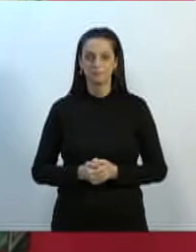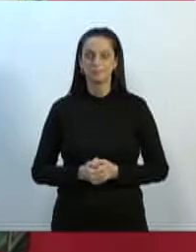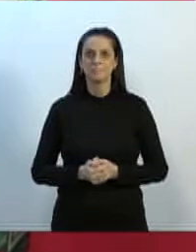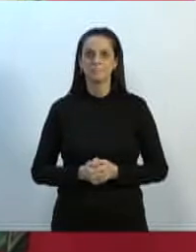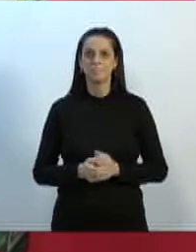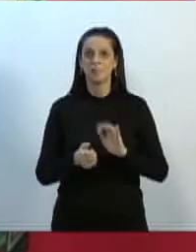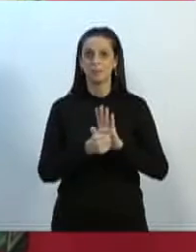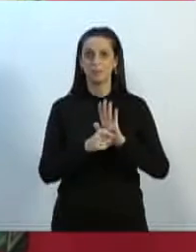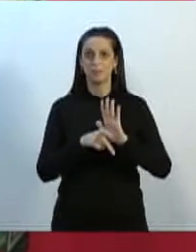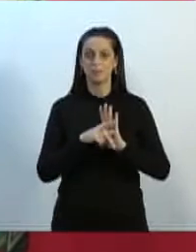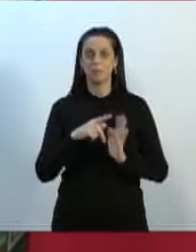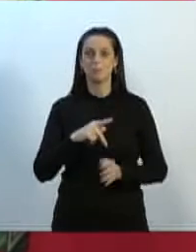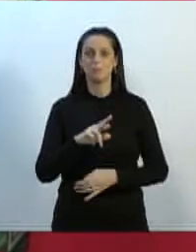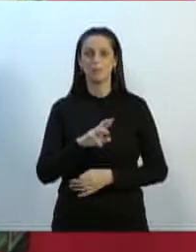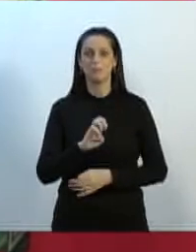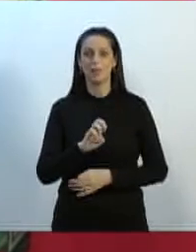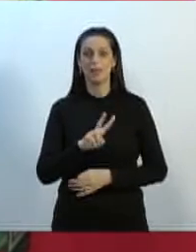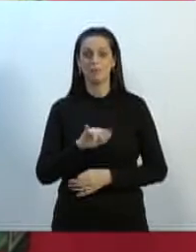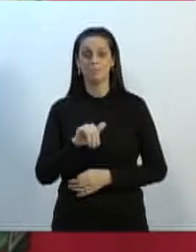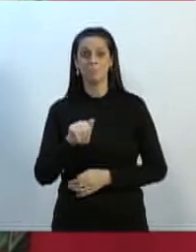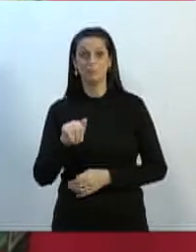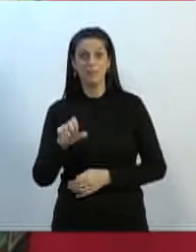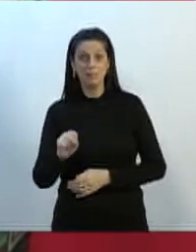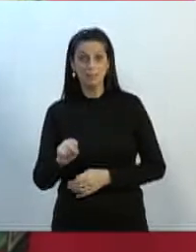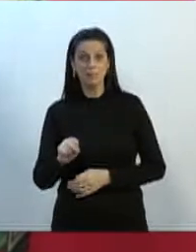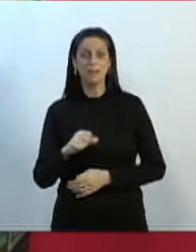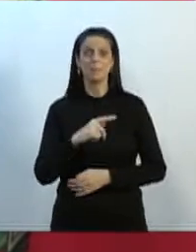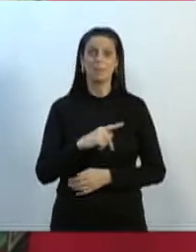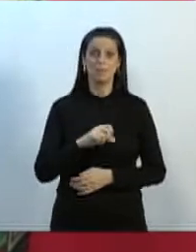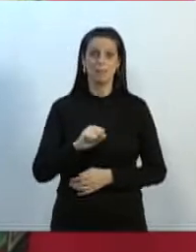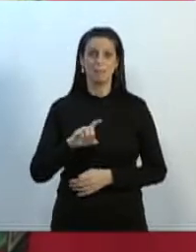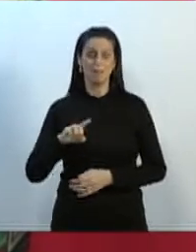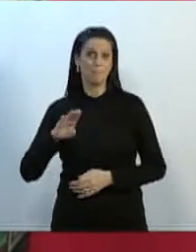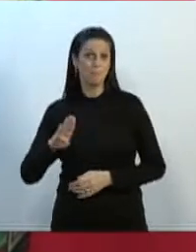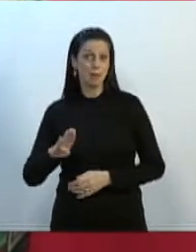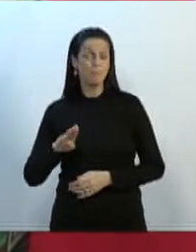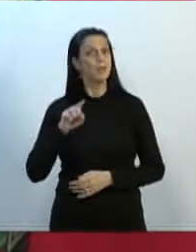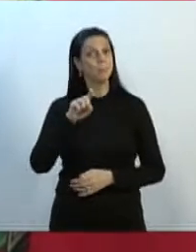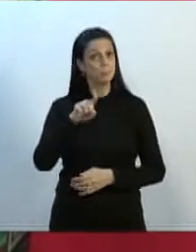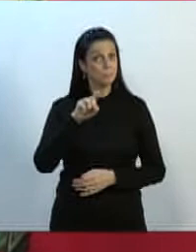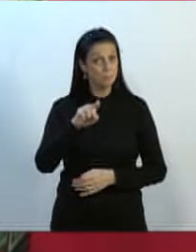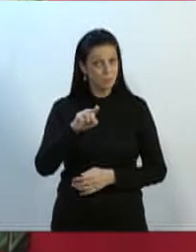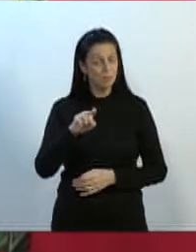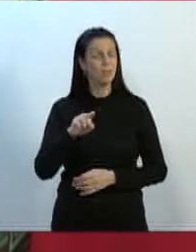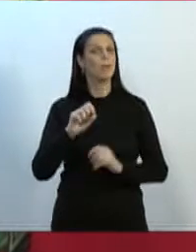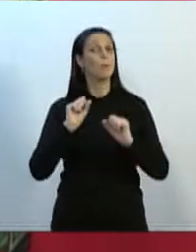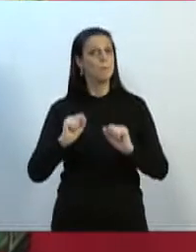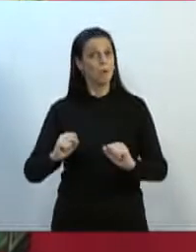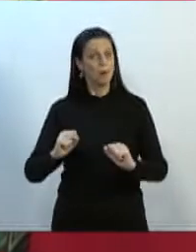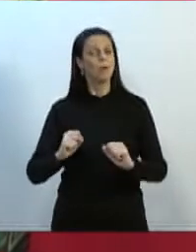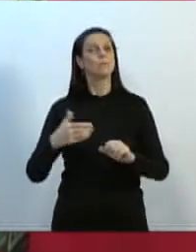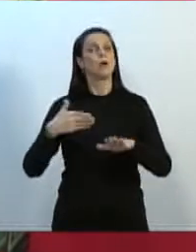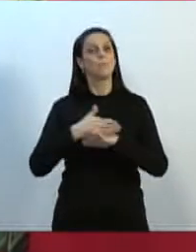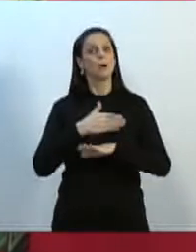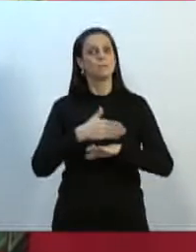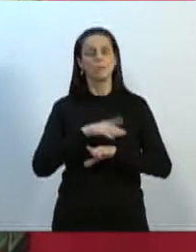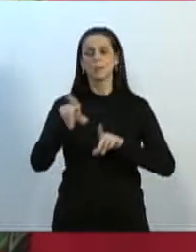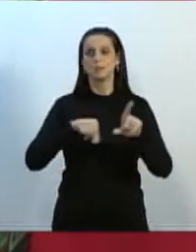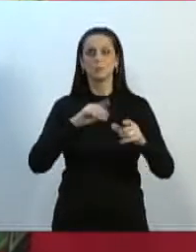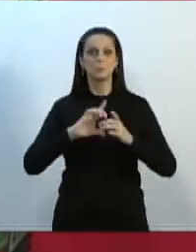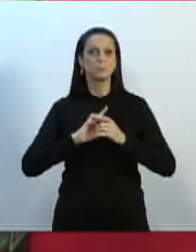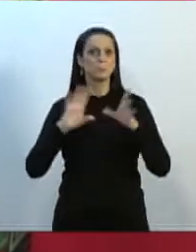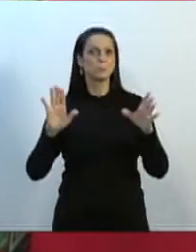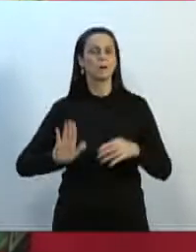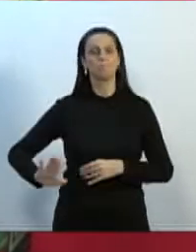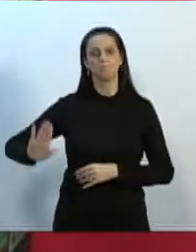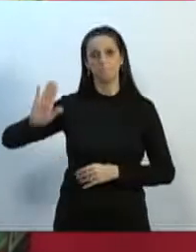aplicativo Prévias PSDB, para que possam estar aptos a participar da escolha democrática do candidato